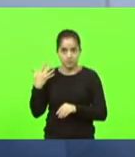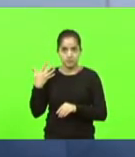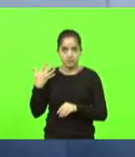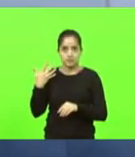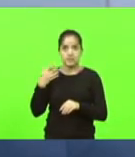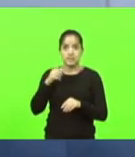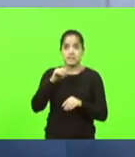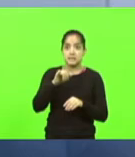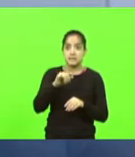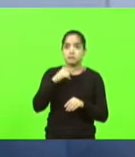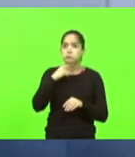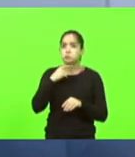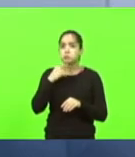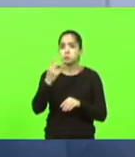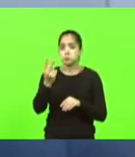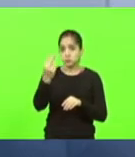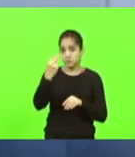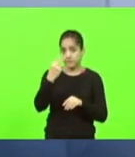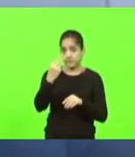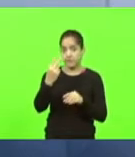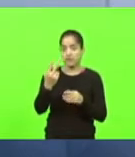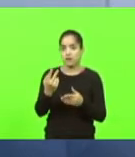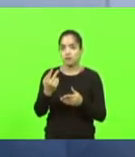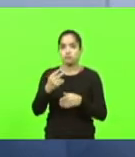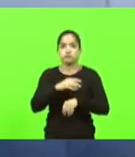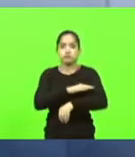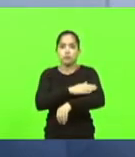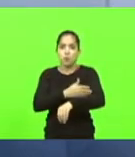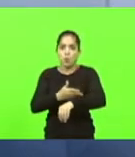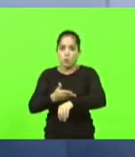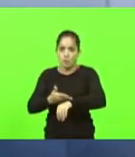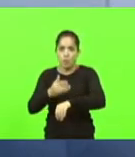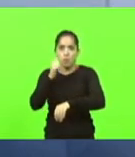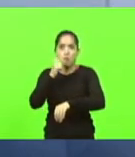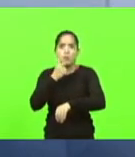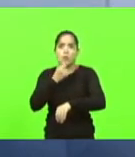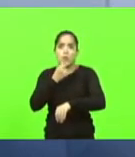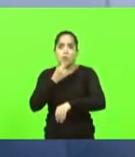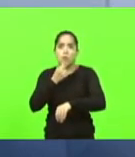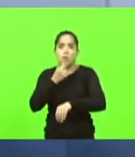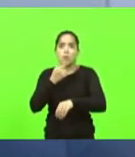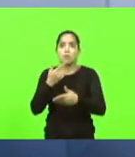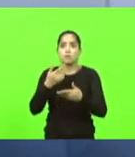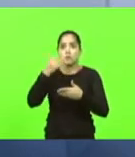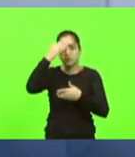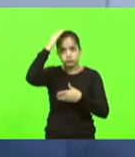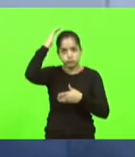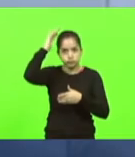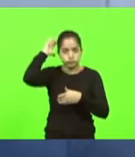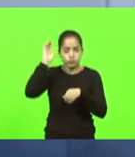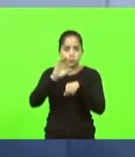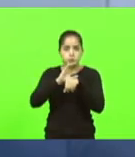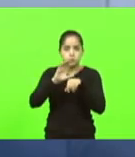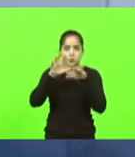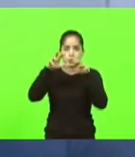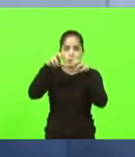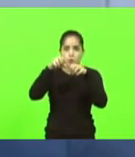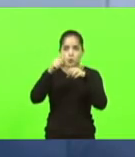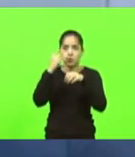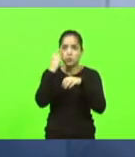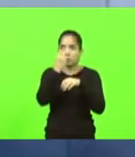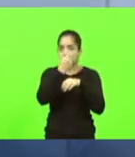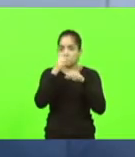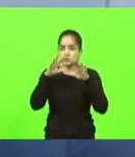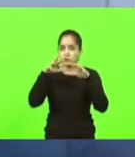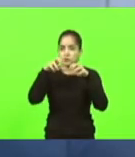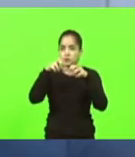eventualmente não estiver me vendo. Então, sou um homem de pele branca, sem barba, cabelos castanhos escuros, olhos castanhos escuros e hoje